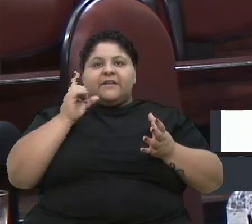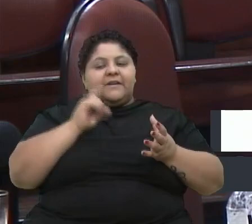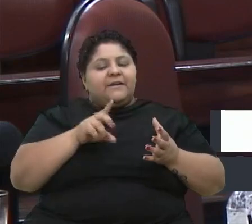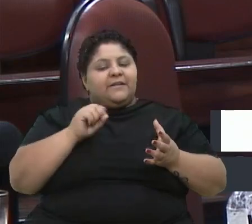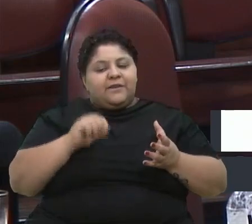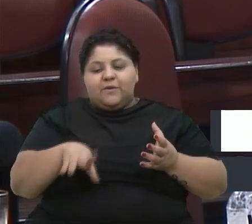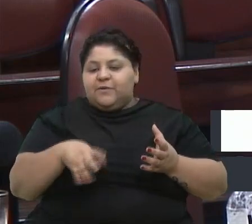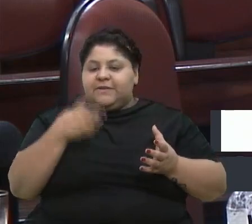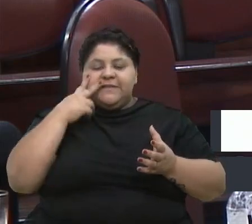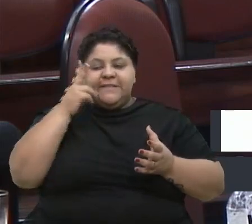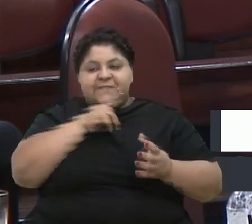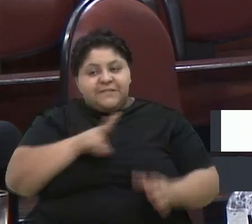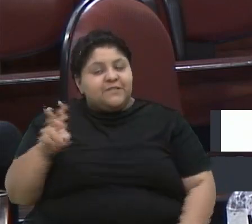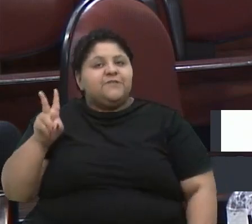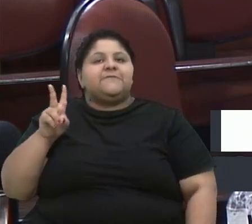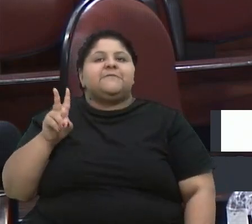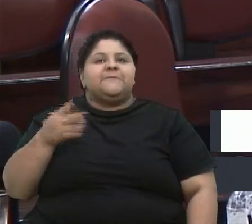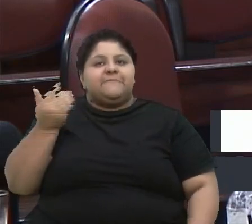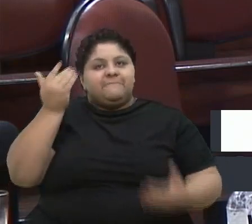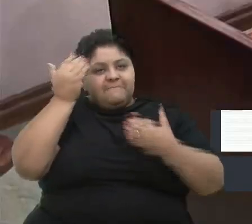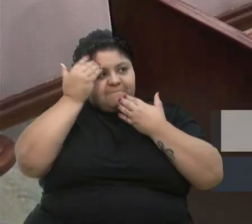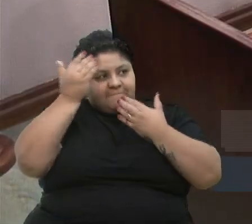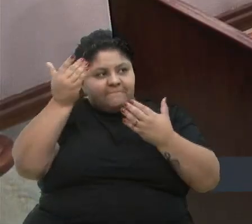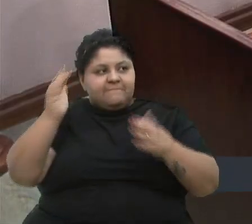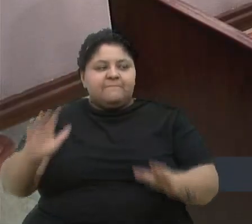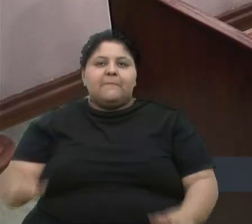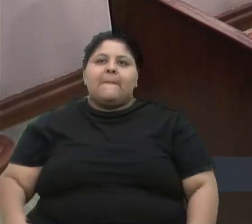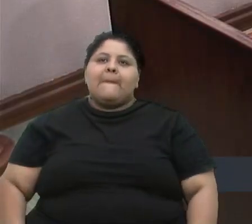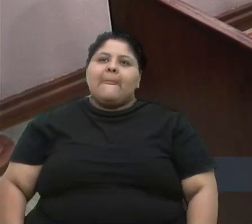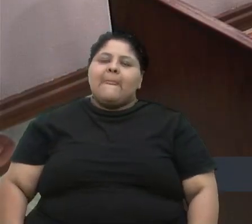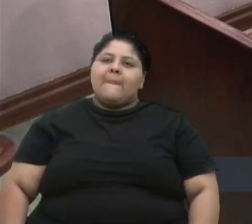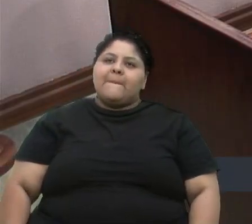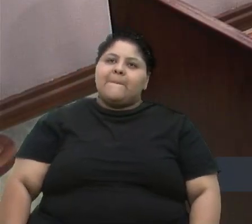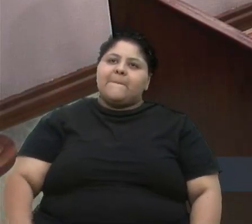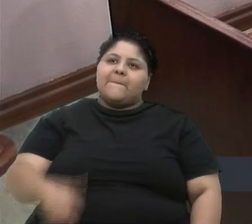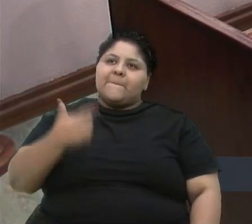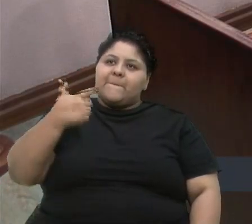vê. Obrigado. Obrigado. Próximo vereador inscrito, Clóvis Xuxa.